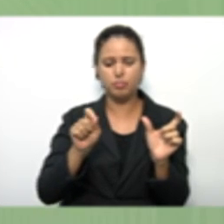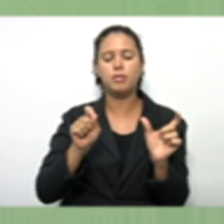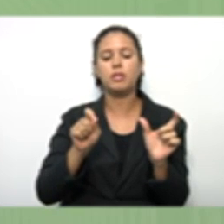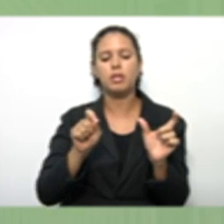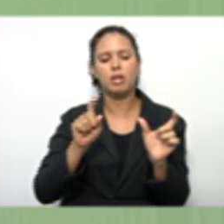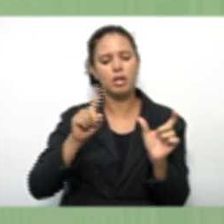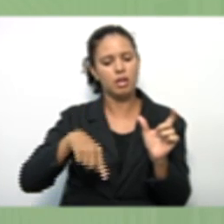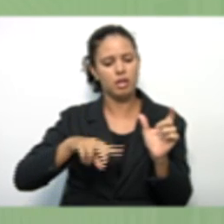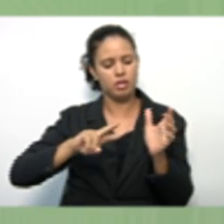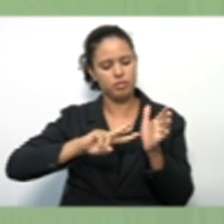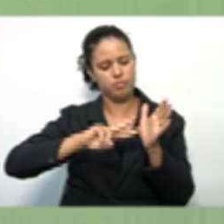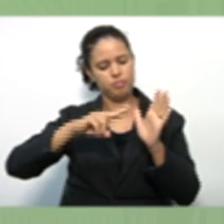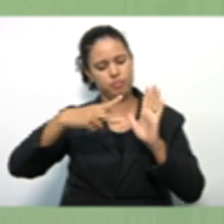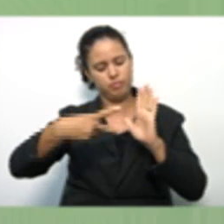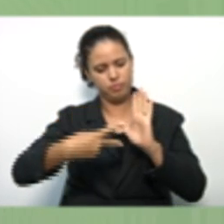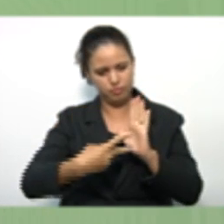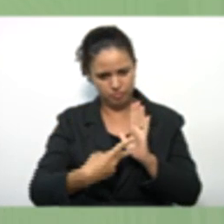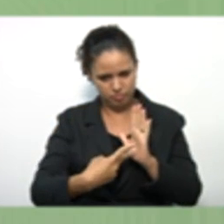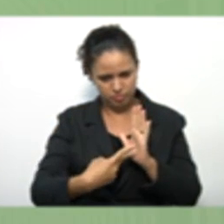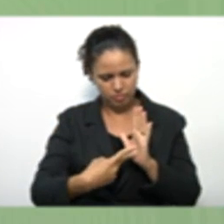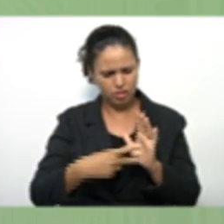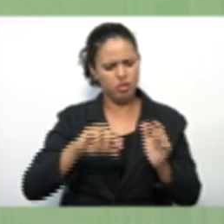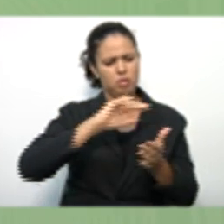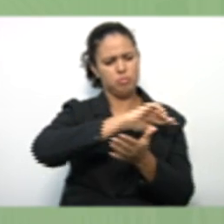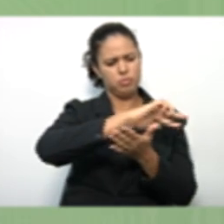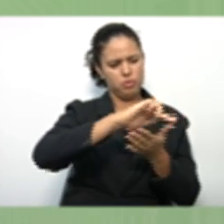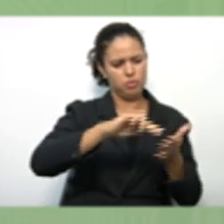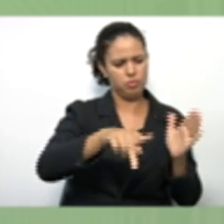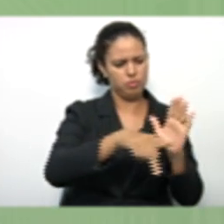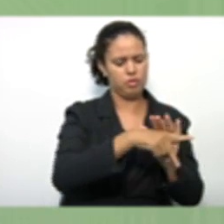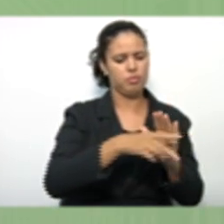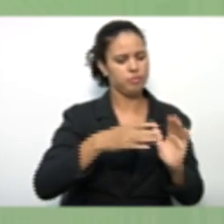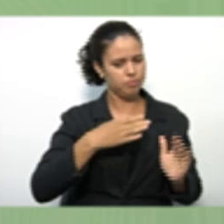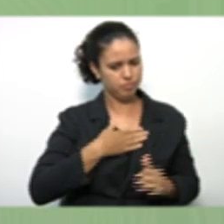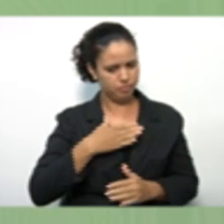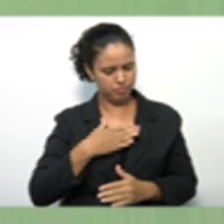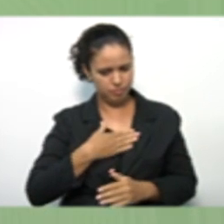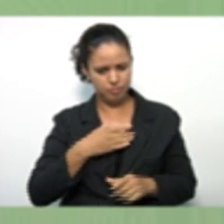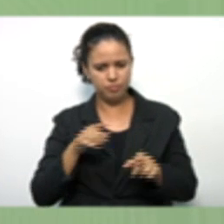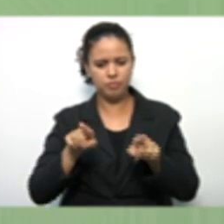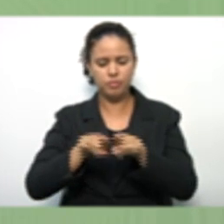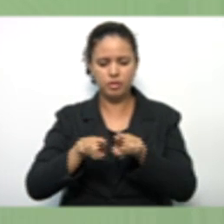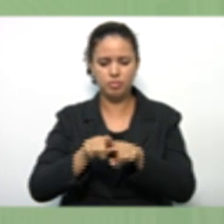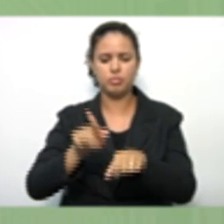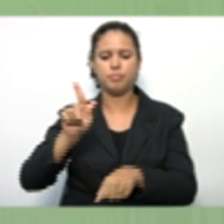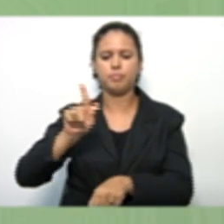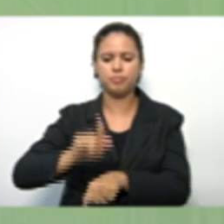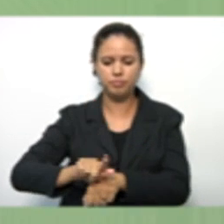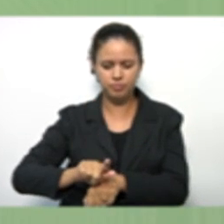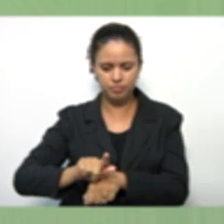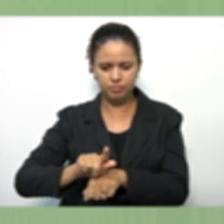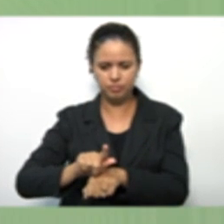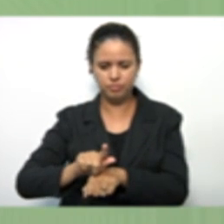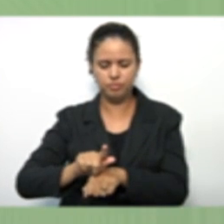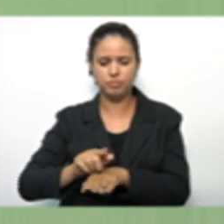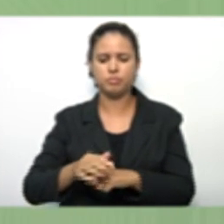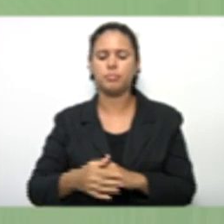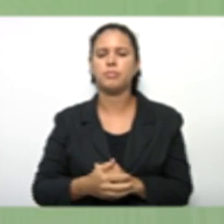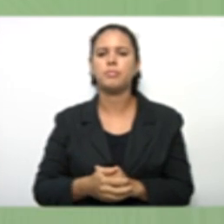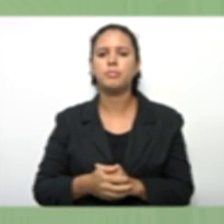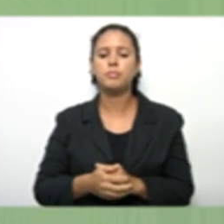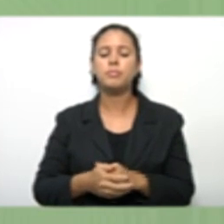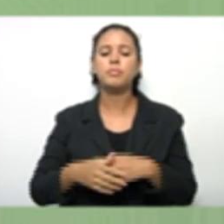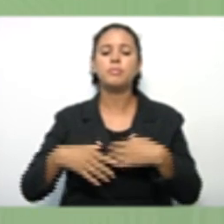os direitos e as obrigações do professor Aloir, mais a gestão. Então, como que o professor Aloir está fazendo